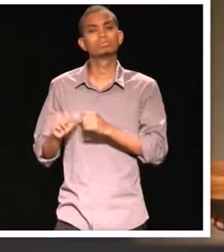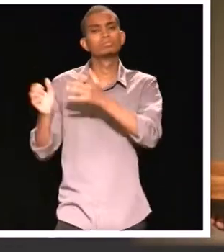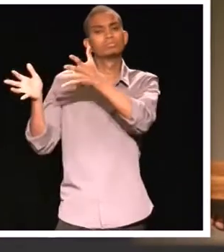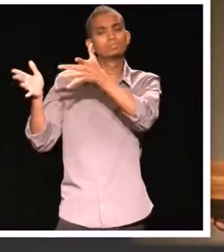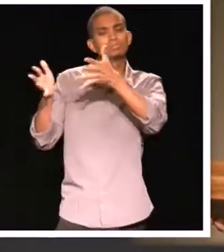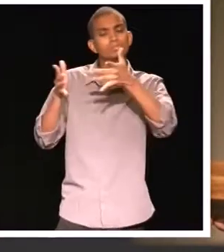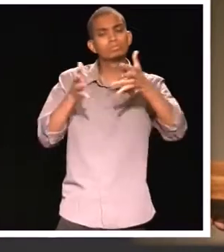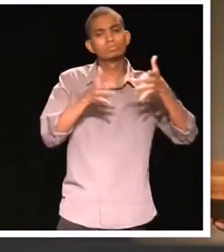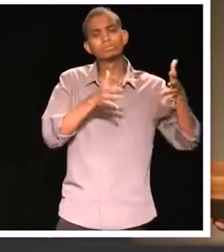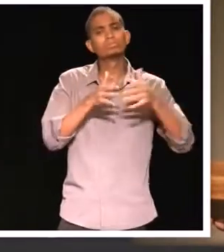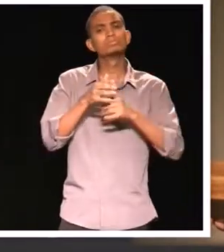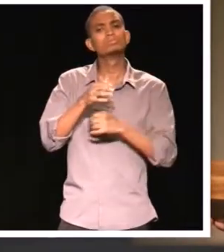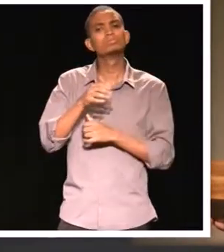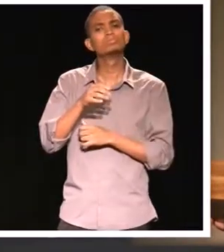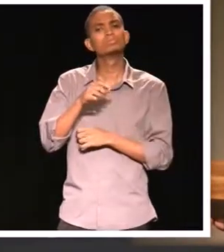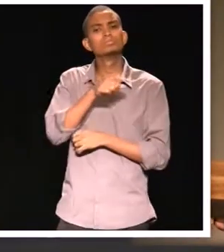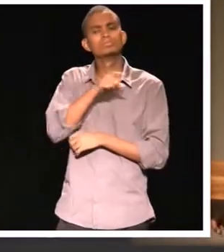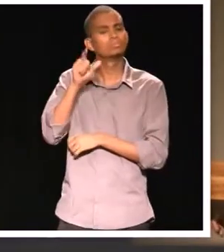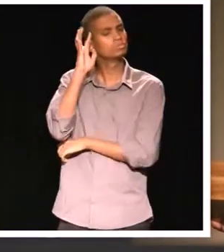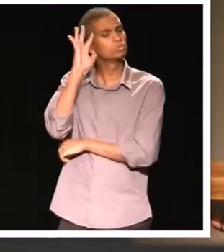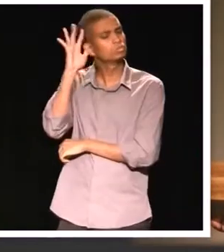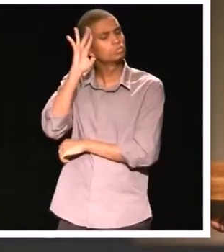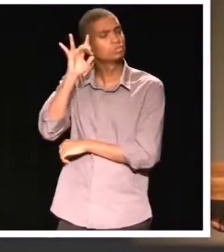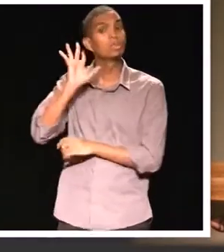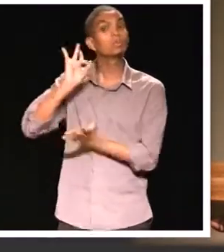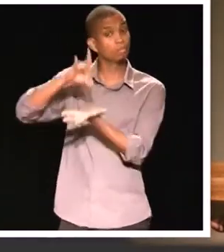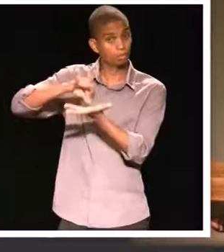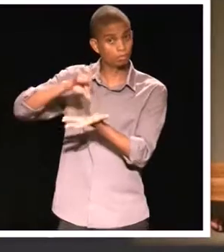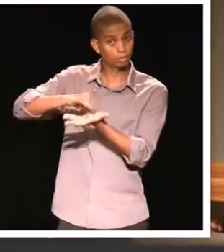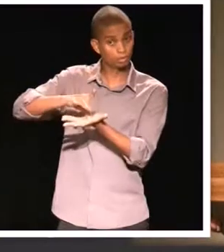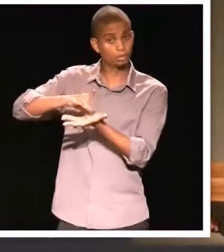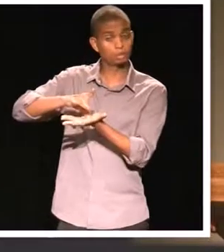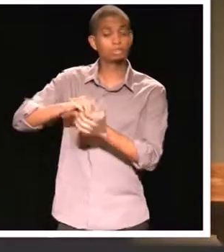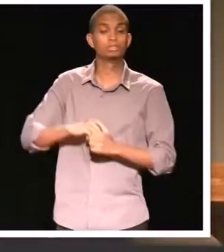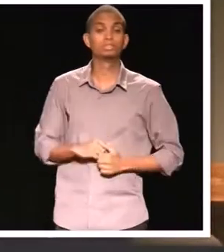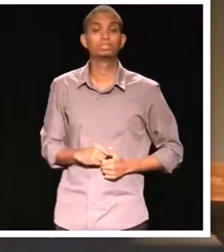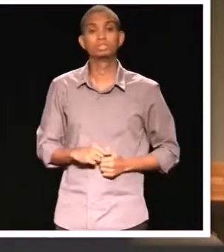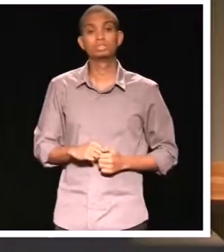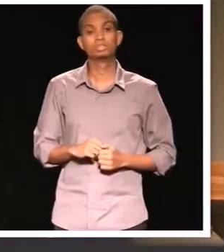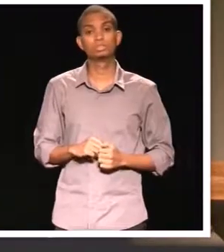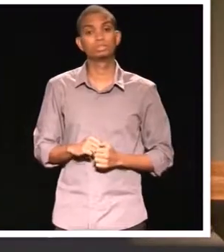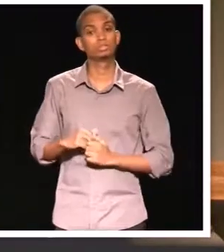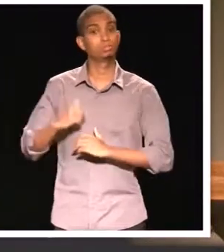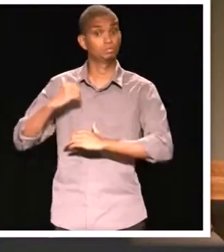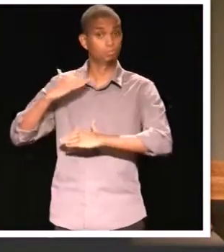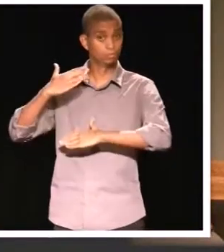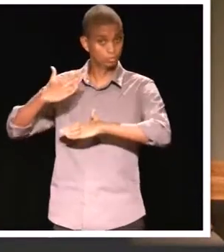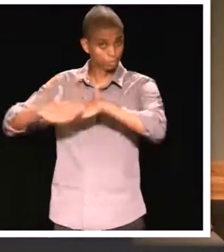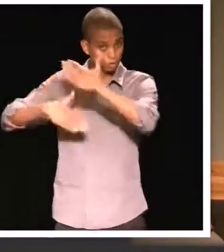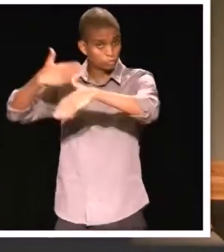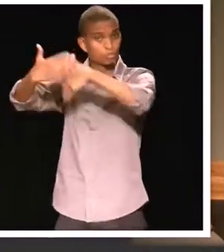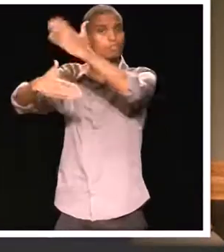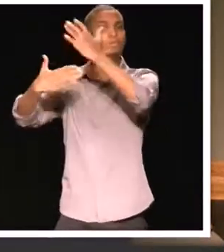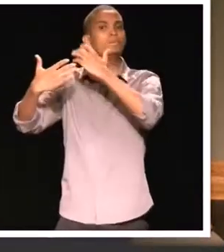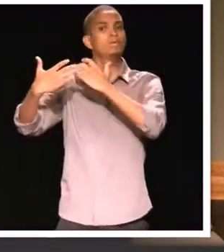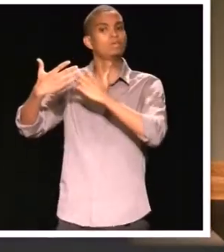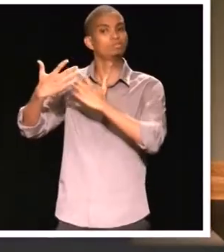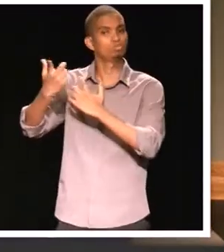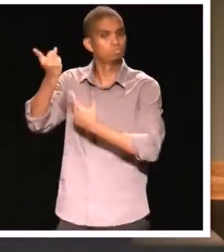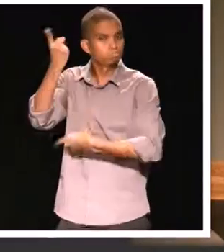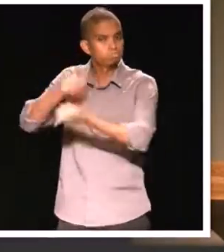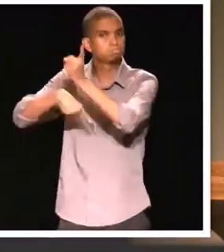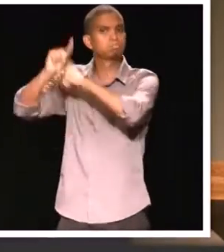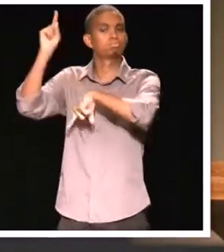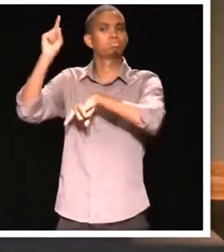uma ideia de que, na verdade, o desenvolvimento, o avanço